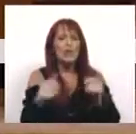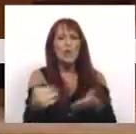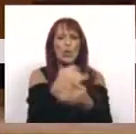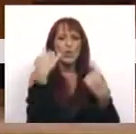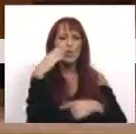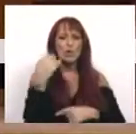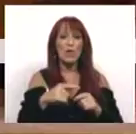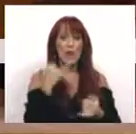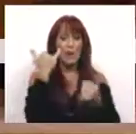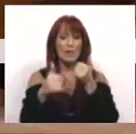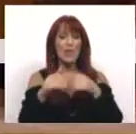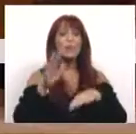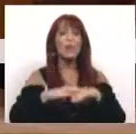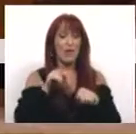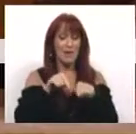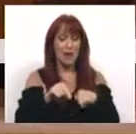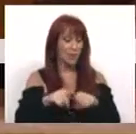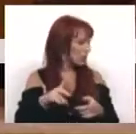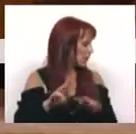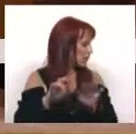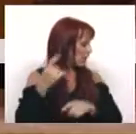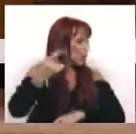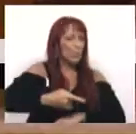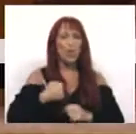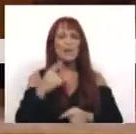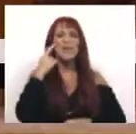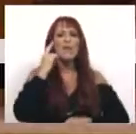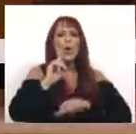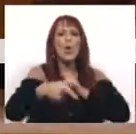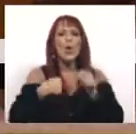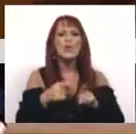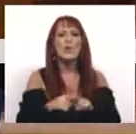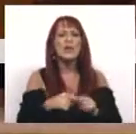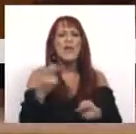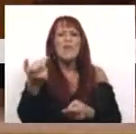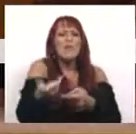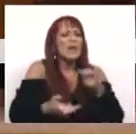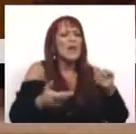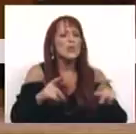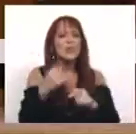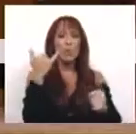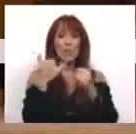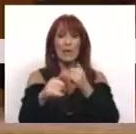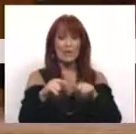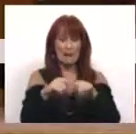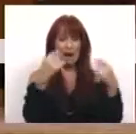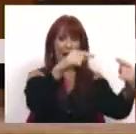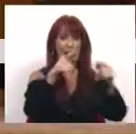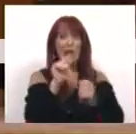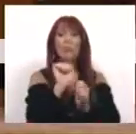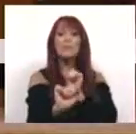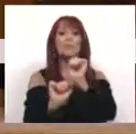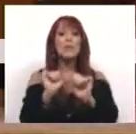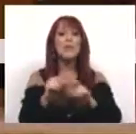naturais ameaçados por esta via. O que se impõe é identificar as vulnerabilidades e os riscos existentes em